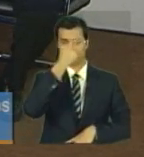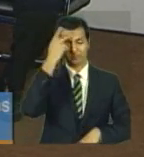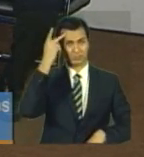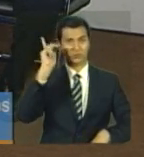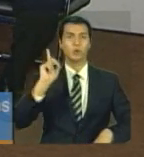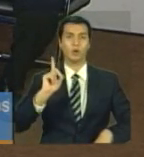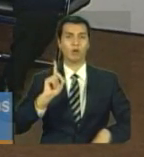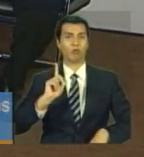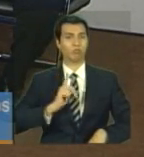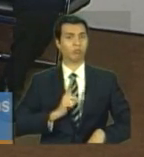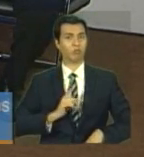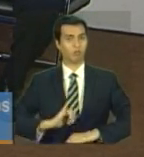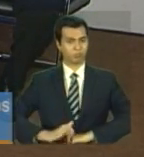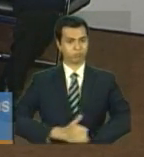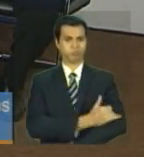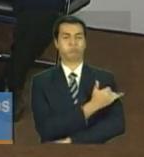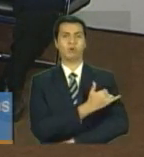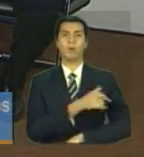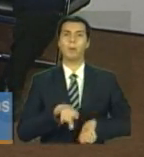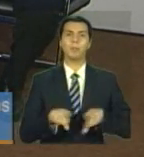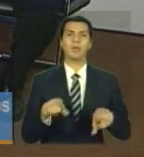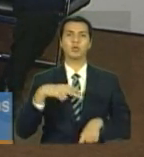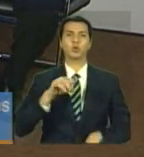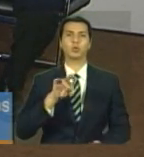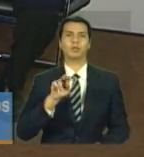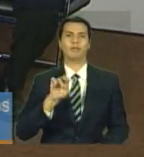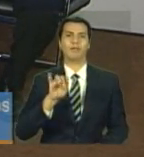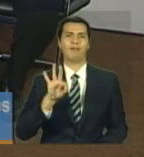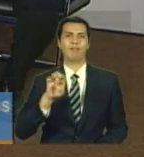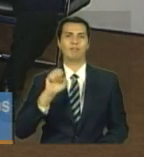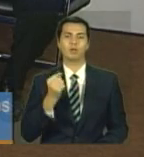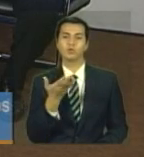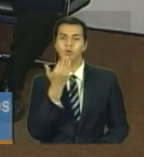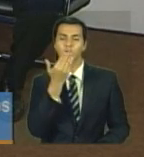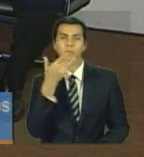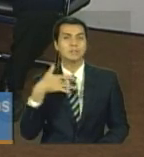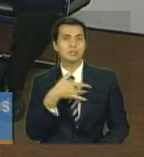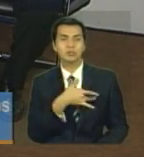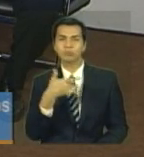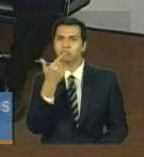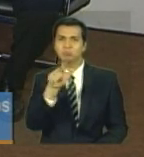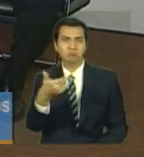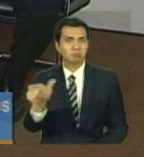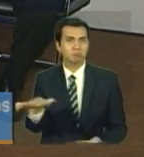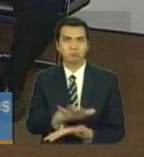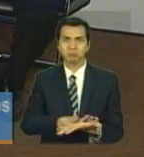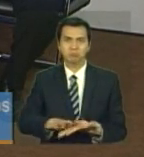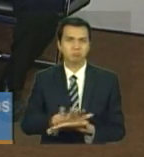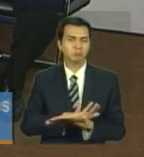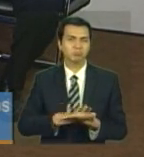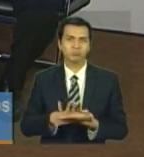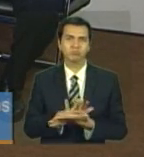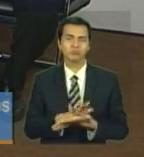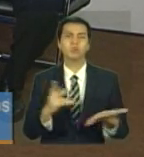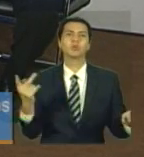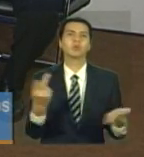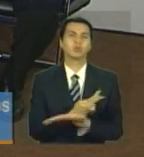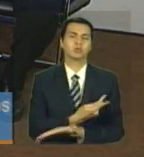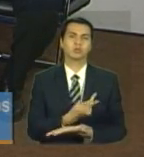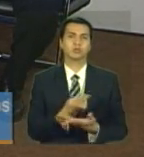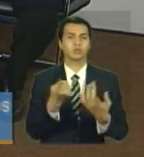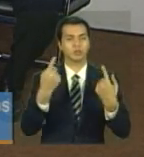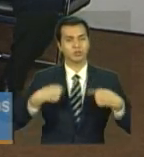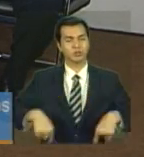não tem, mas não tem os nutrientes essenciais, né, no, não consome esses nutrientes de forma adequada, não está